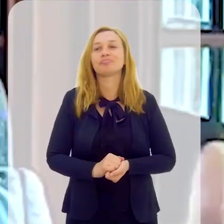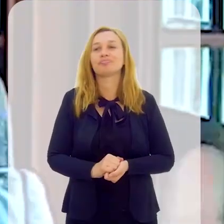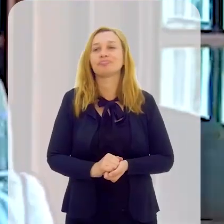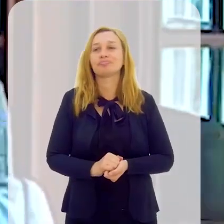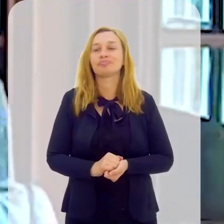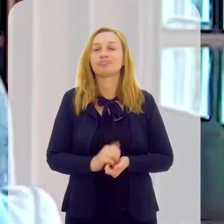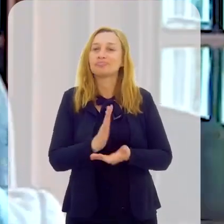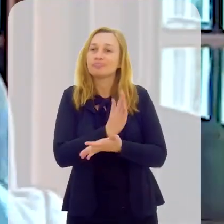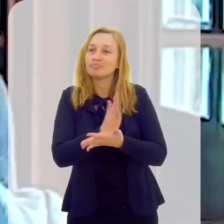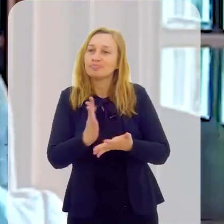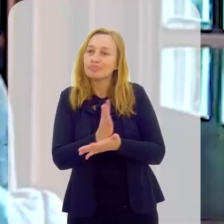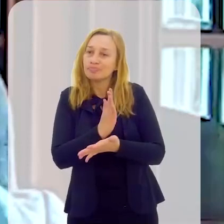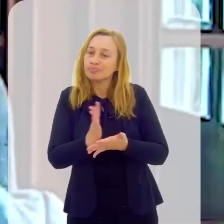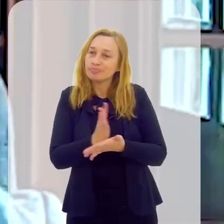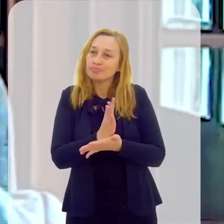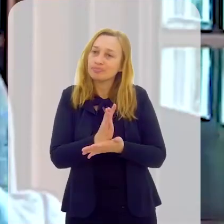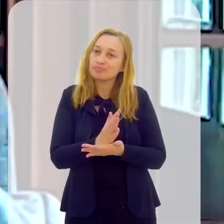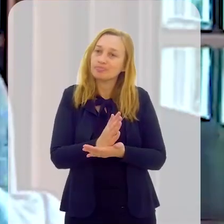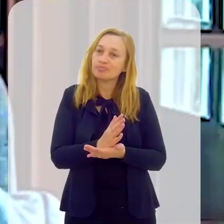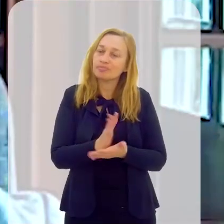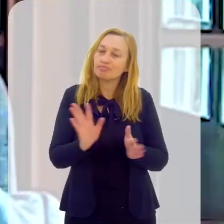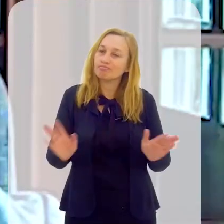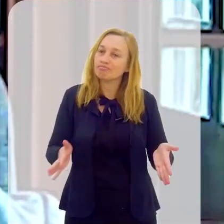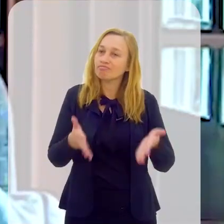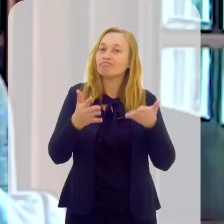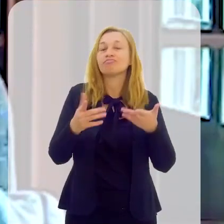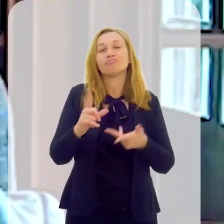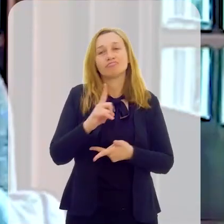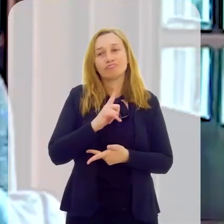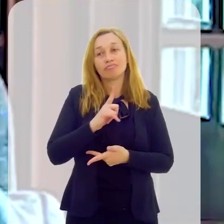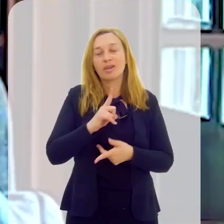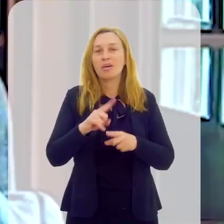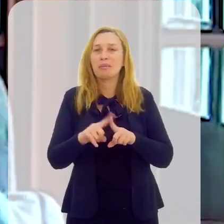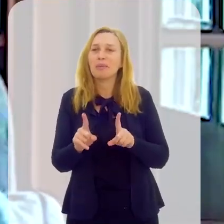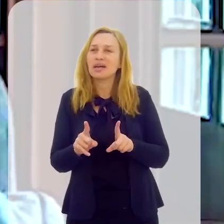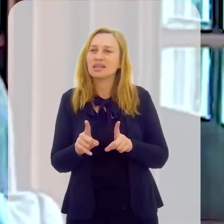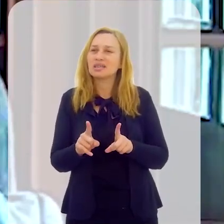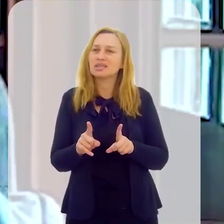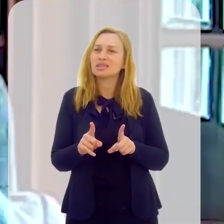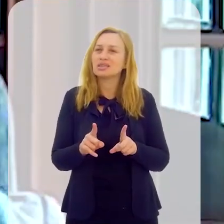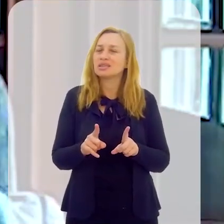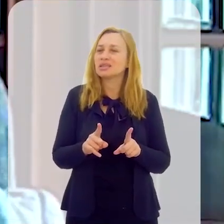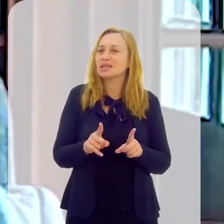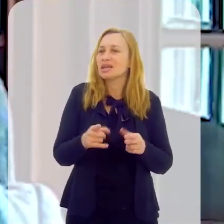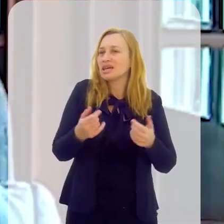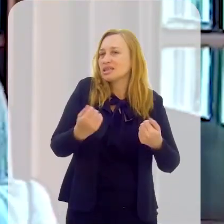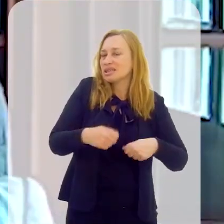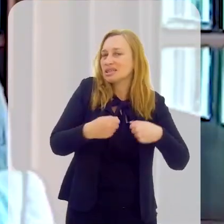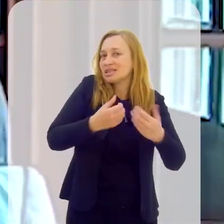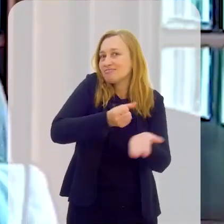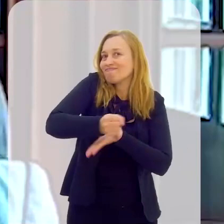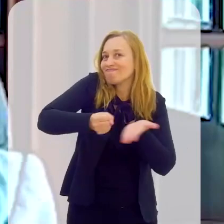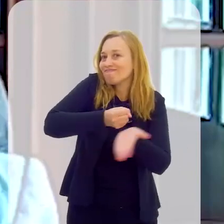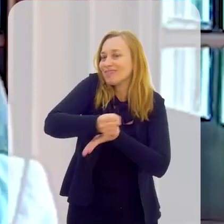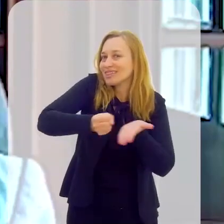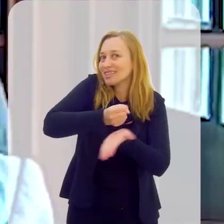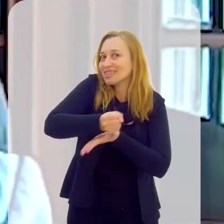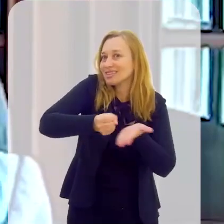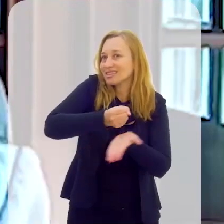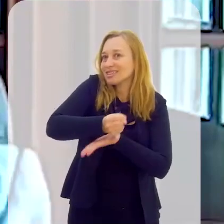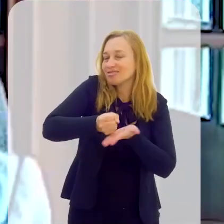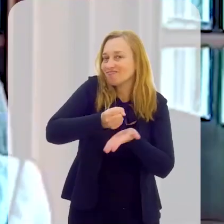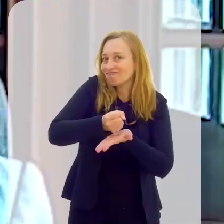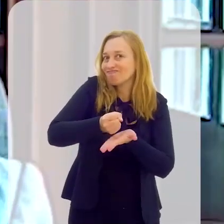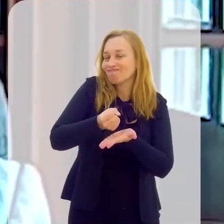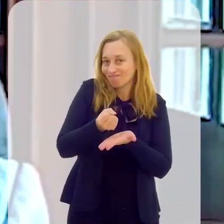nossa história, né? Nós observamos que às vezes existem muitas iniciativas, mas elas carecem às vezes